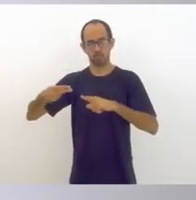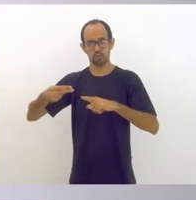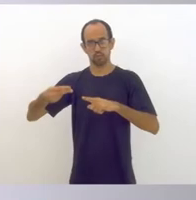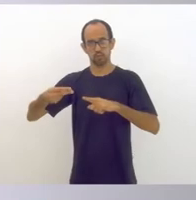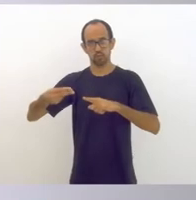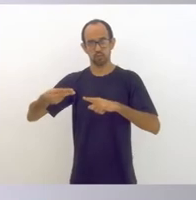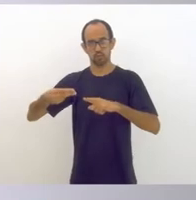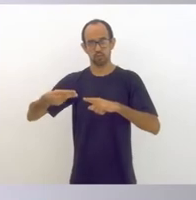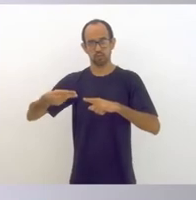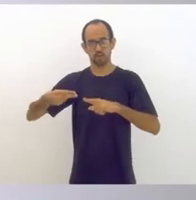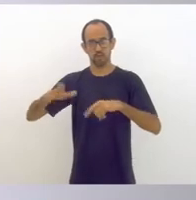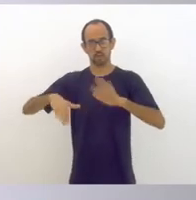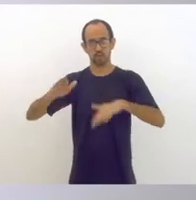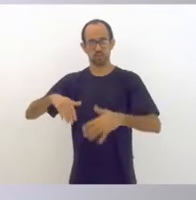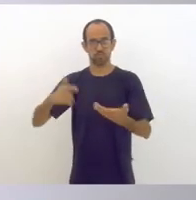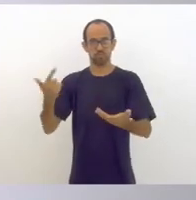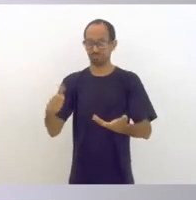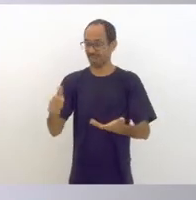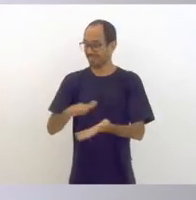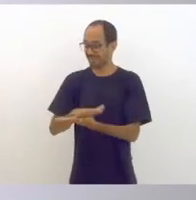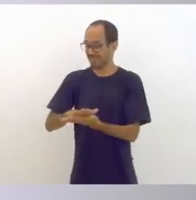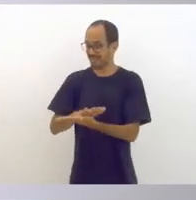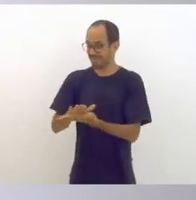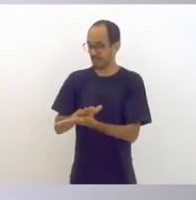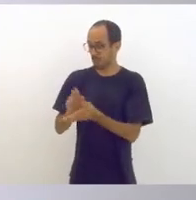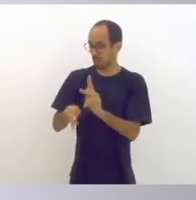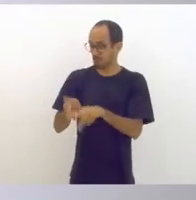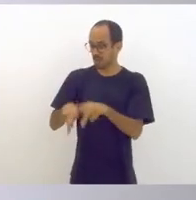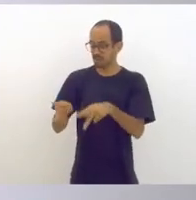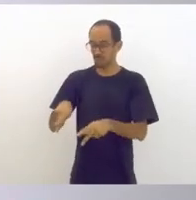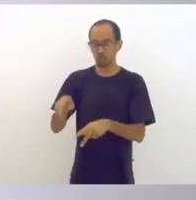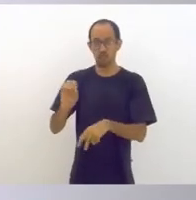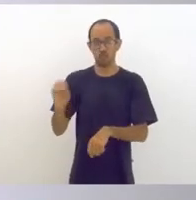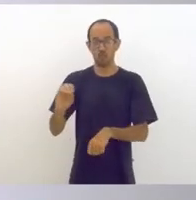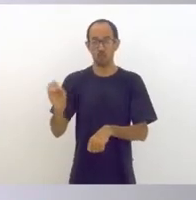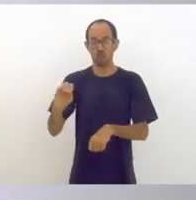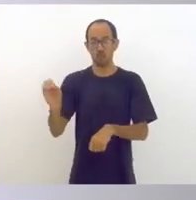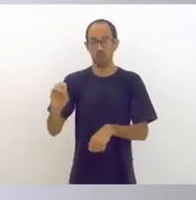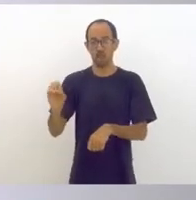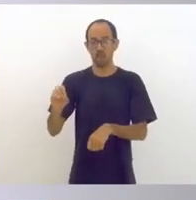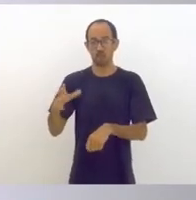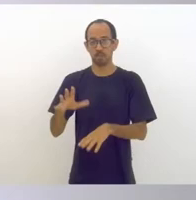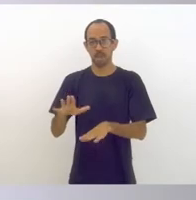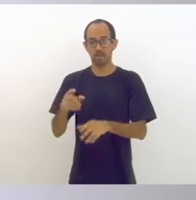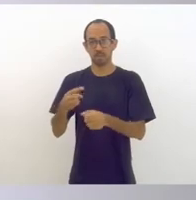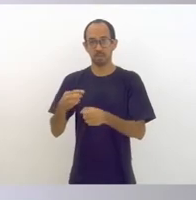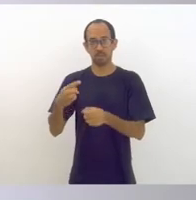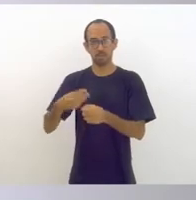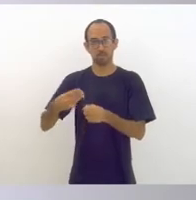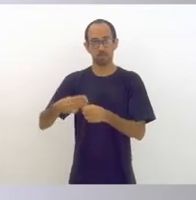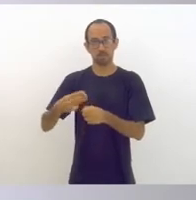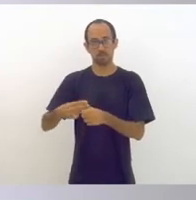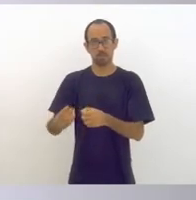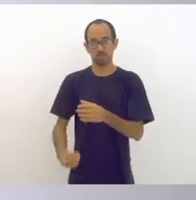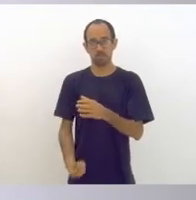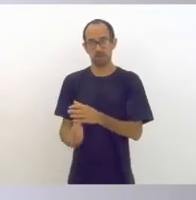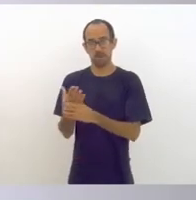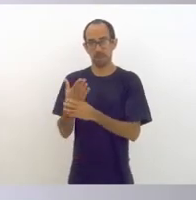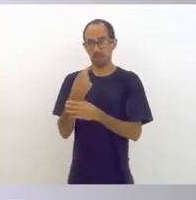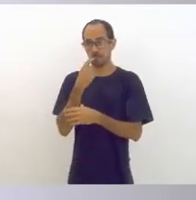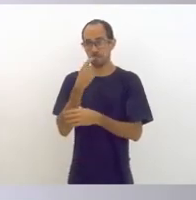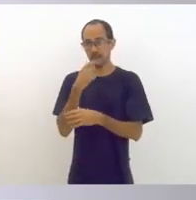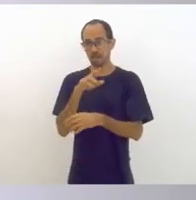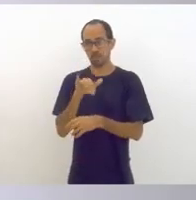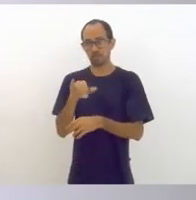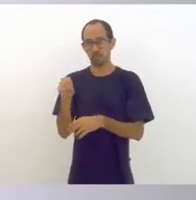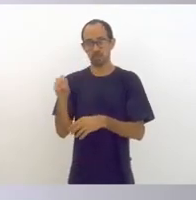áreas onde não há nada, não há nem população. E as cidades surgem e crescem ao redor dos rios. A gente não pode